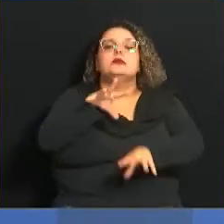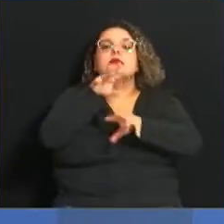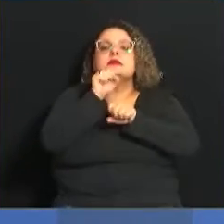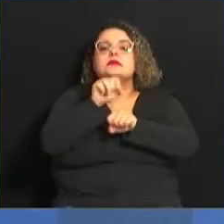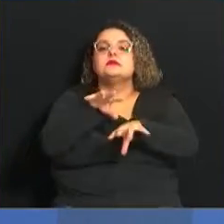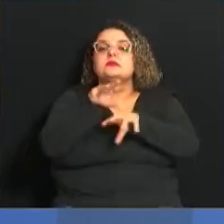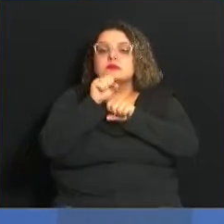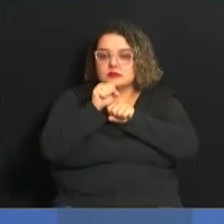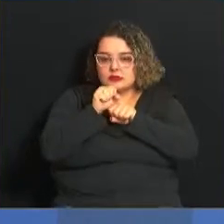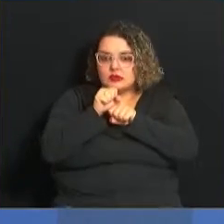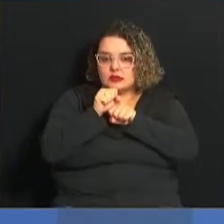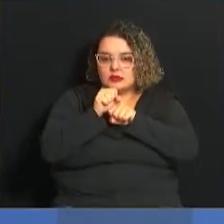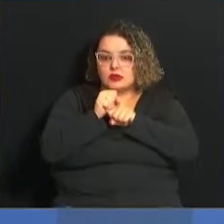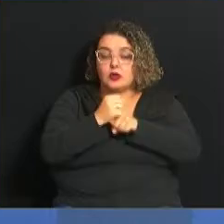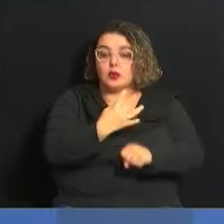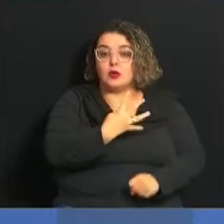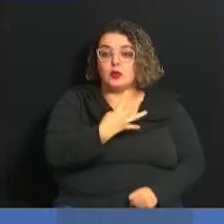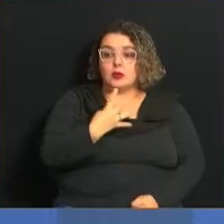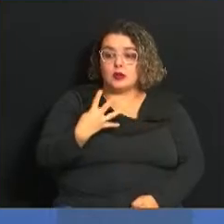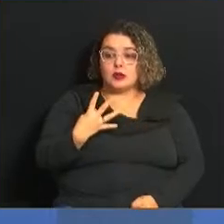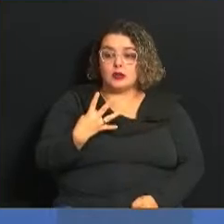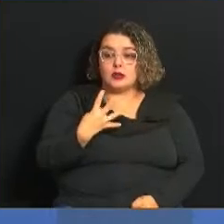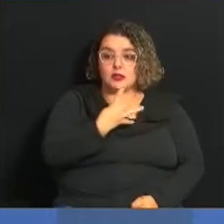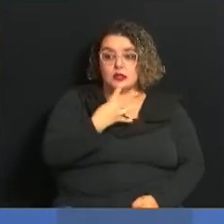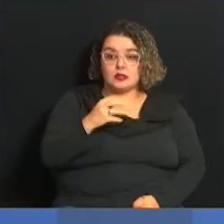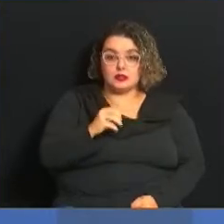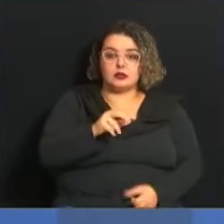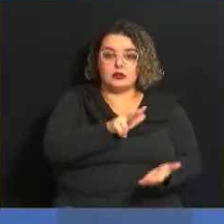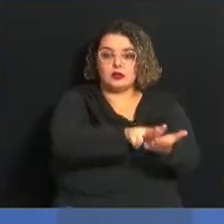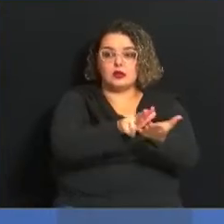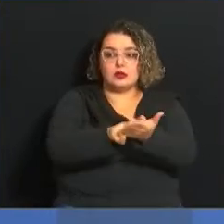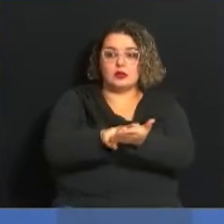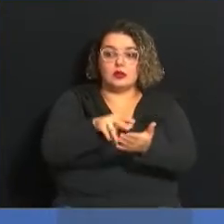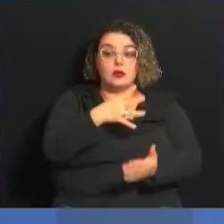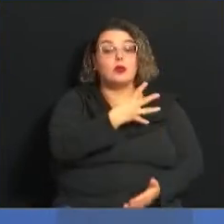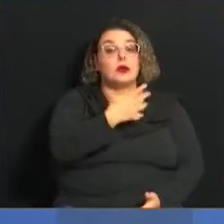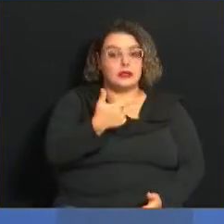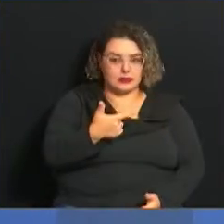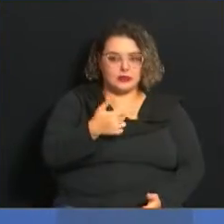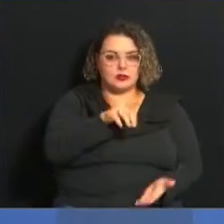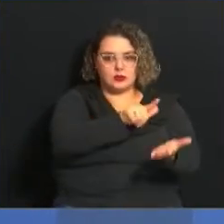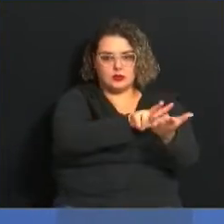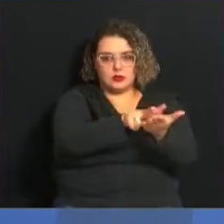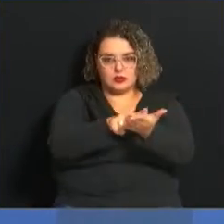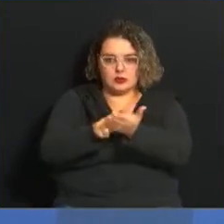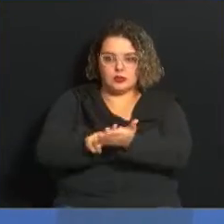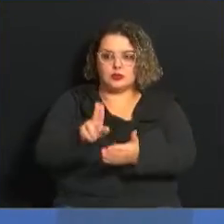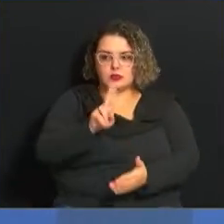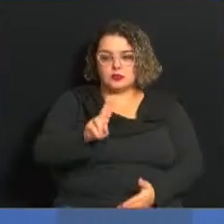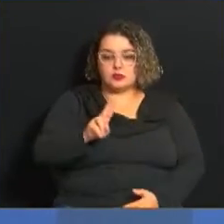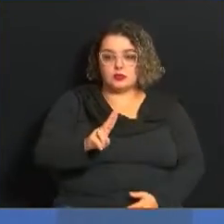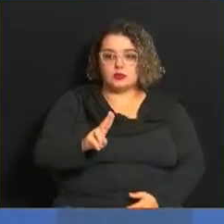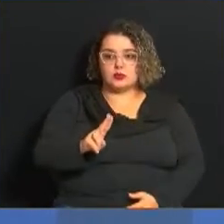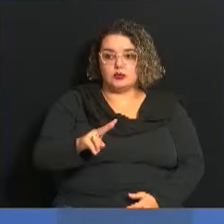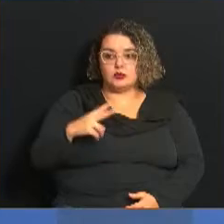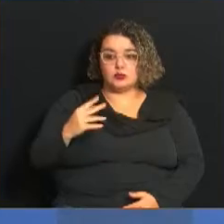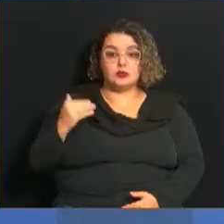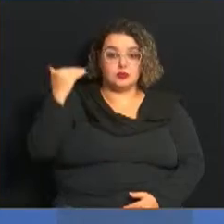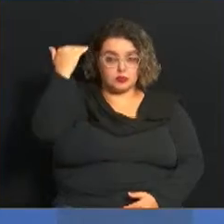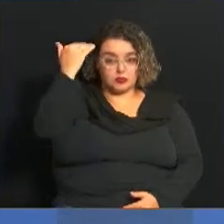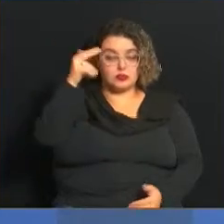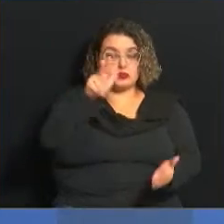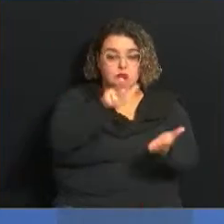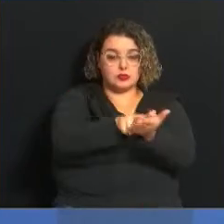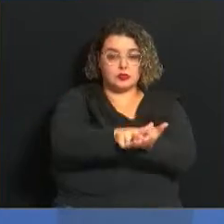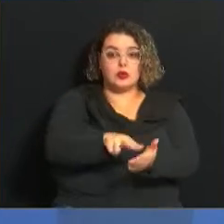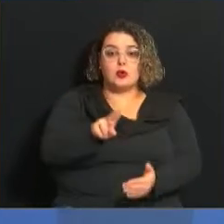estão ocupados e desses leitos, desses 42, 10 pacientes adultos estão internados em